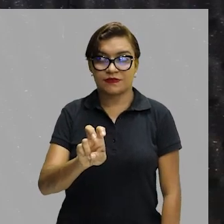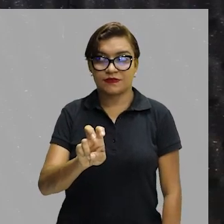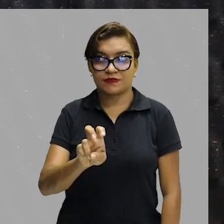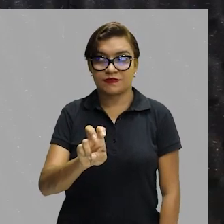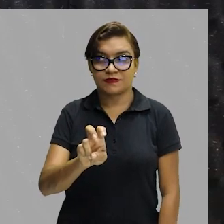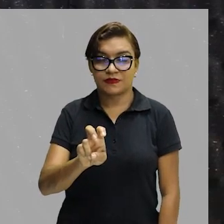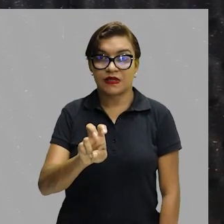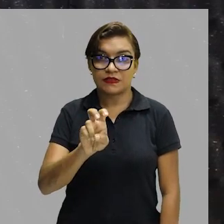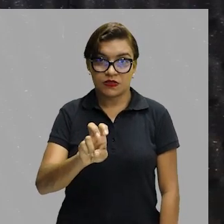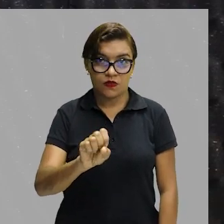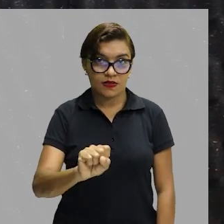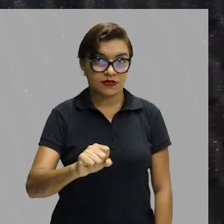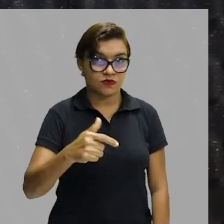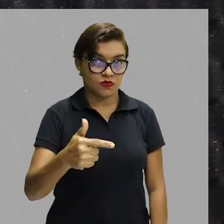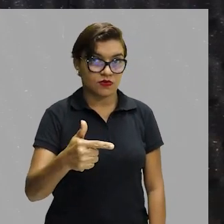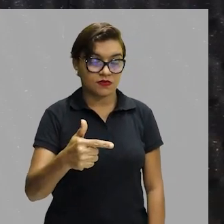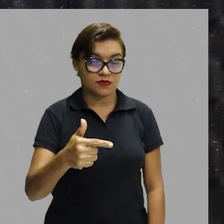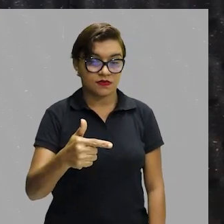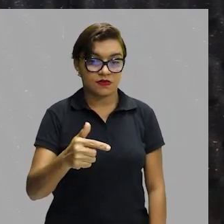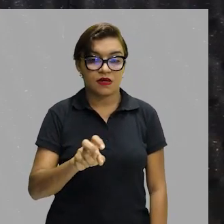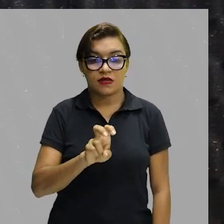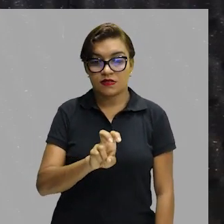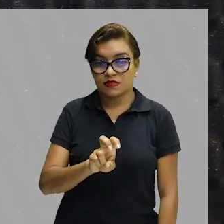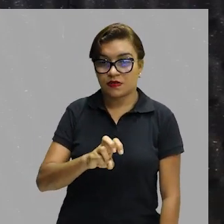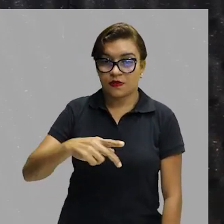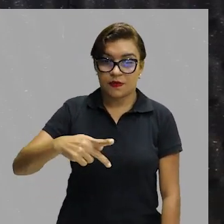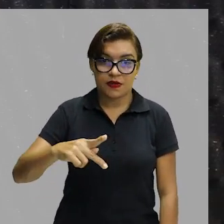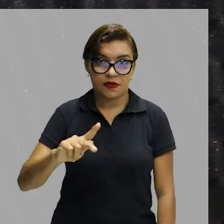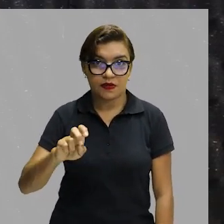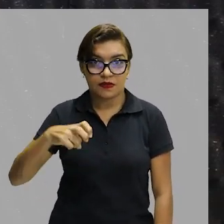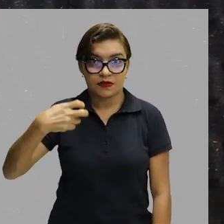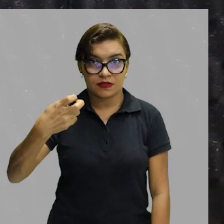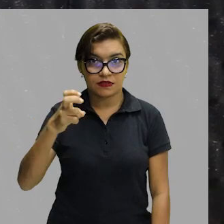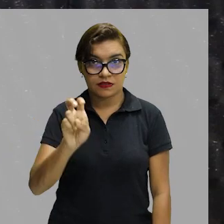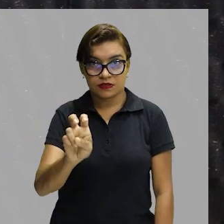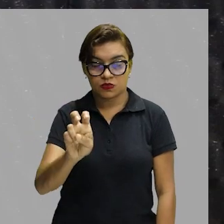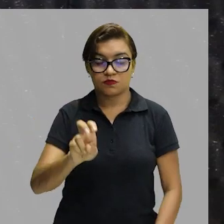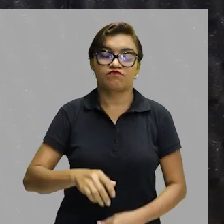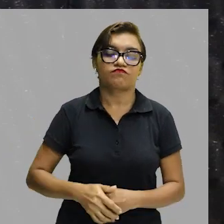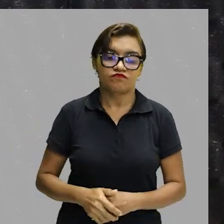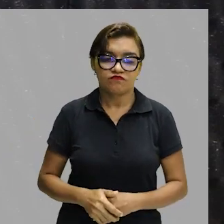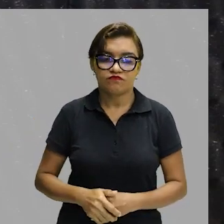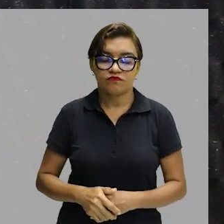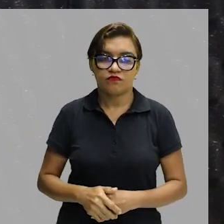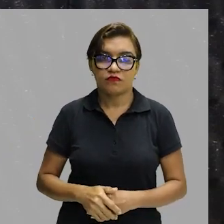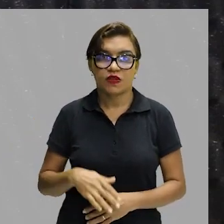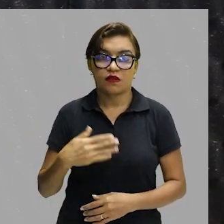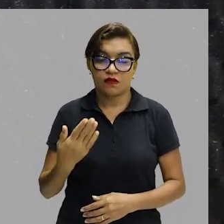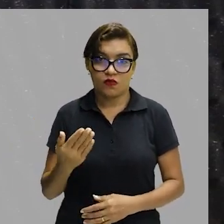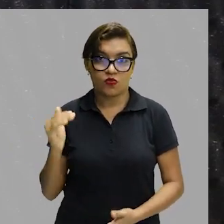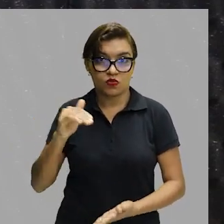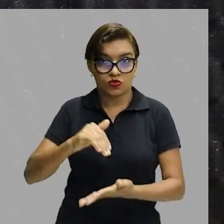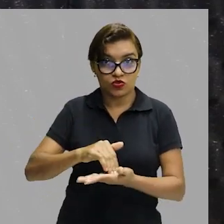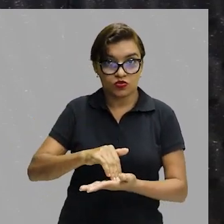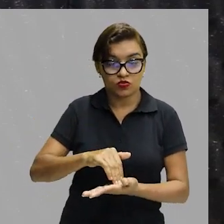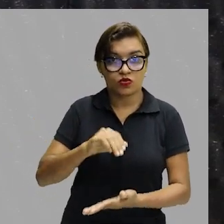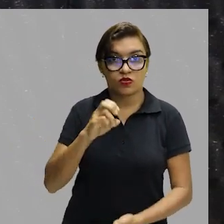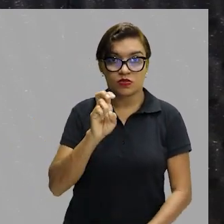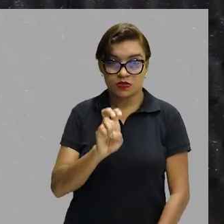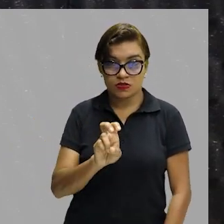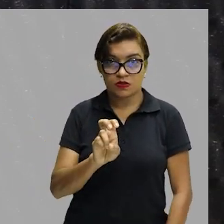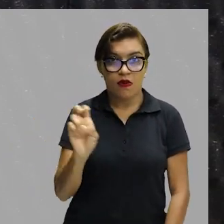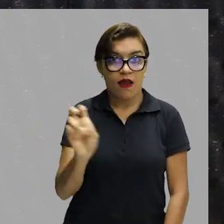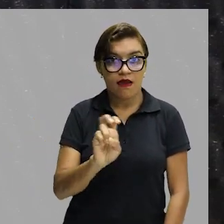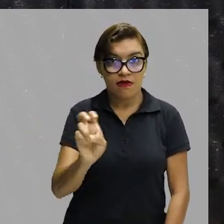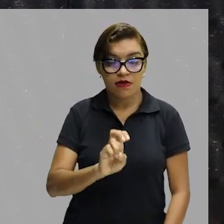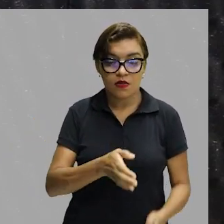o 5S2, 5P5. Então, o último nível é o nível 5, então ele vai estar localizado no